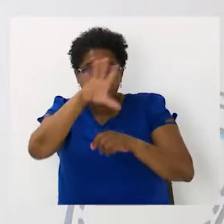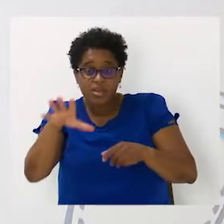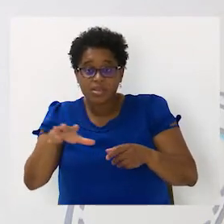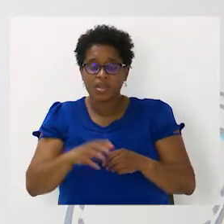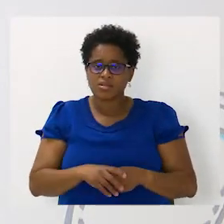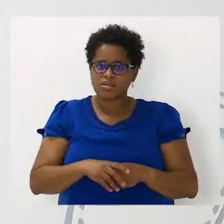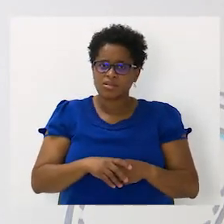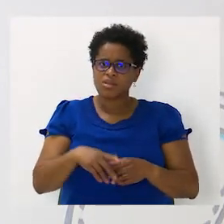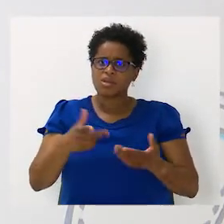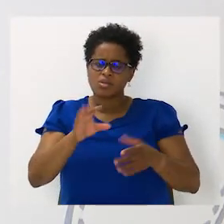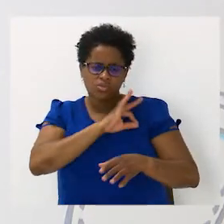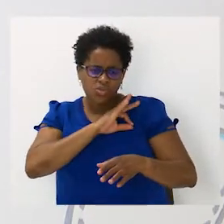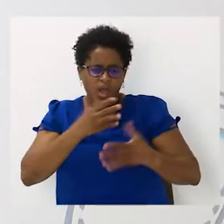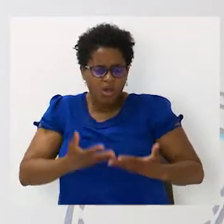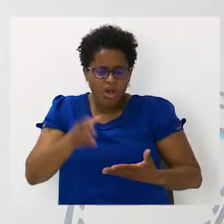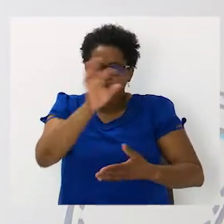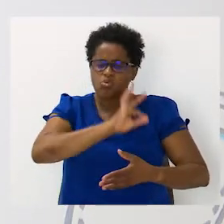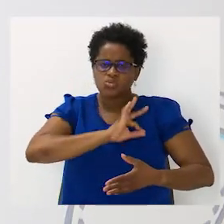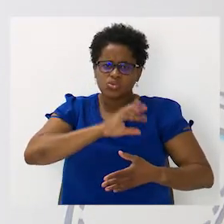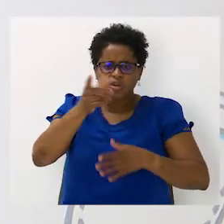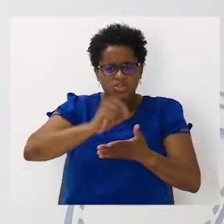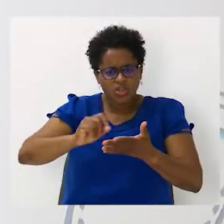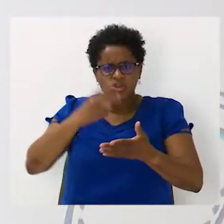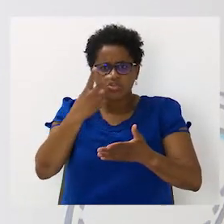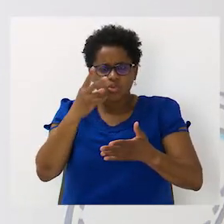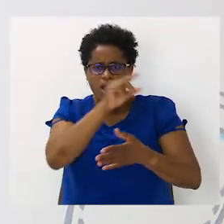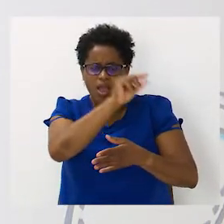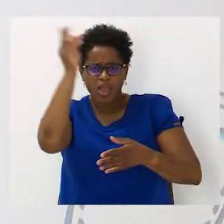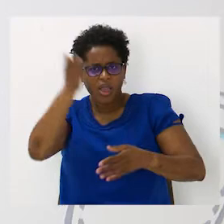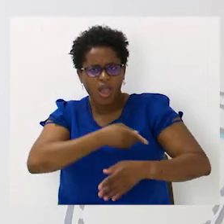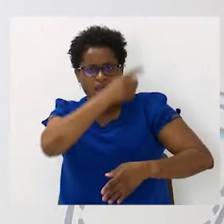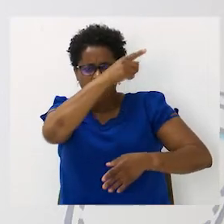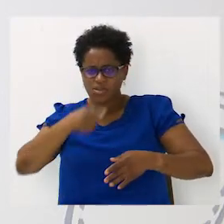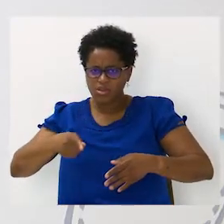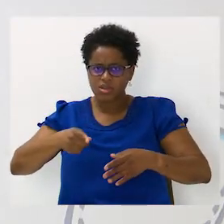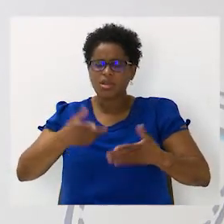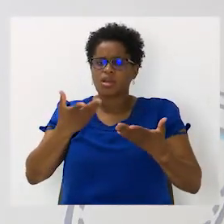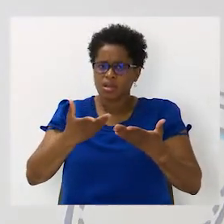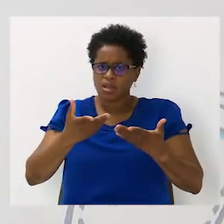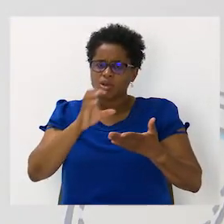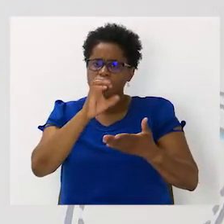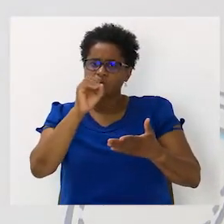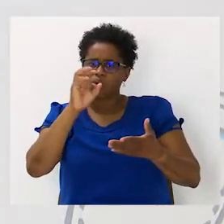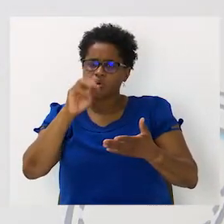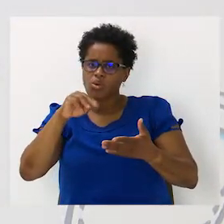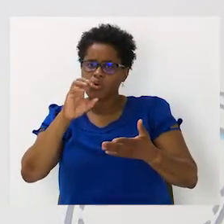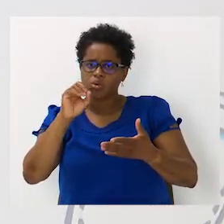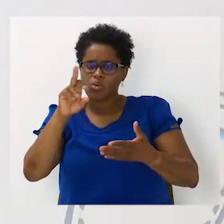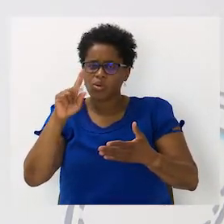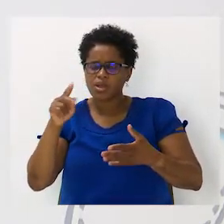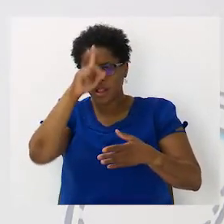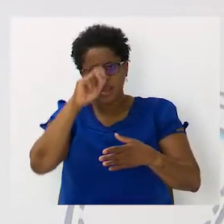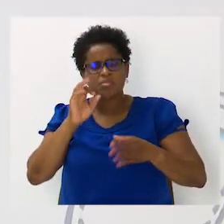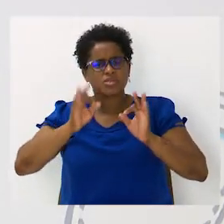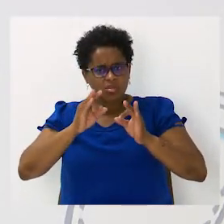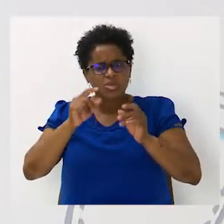retas concorrentes. Lembre-se que as retas sempre, se prolongarmos, vai ficar concorrente. Agora, a ideia é,